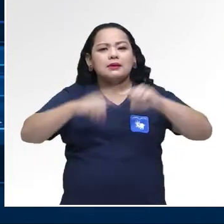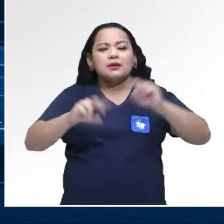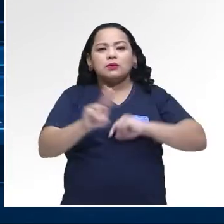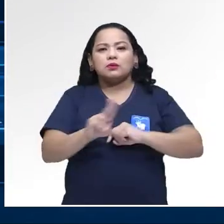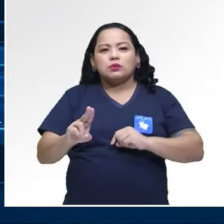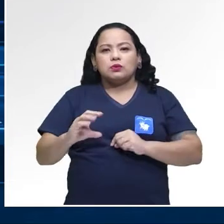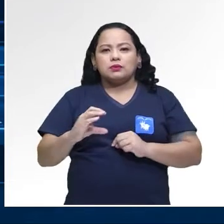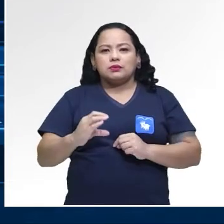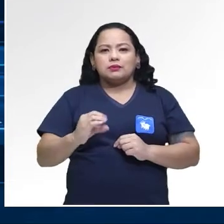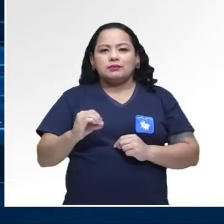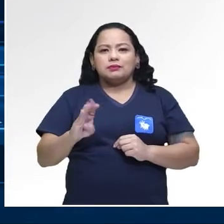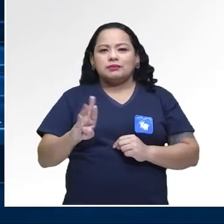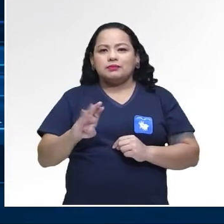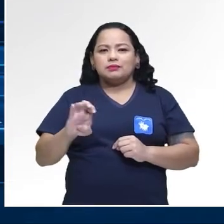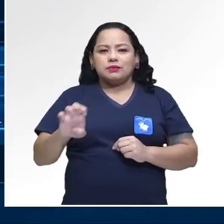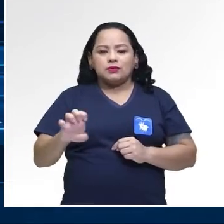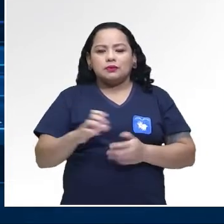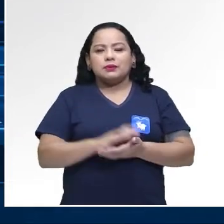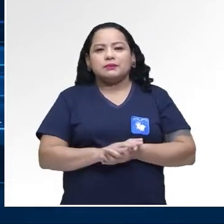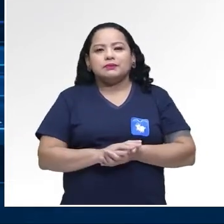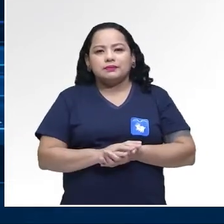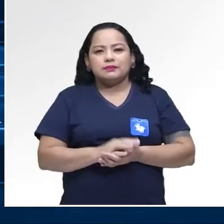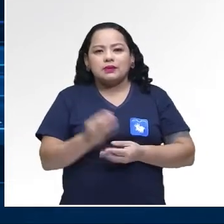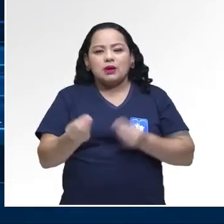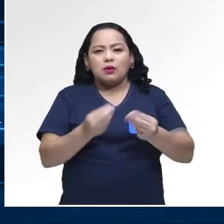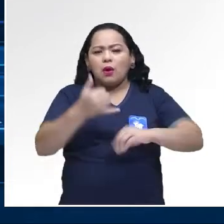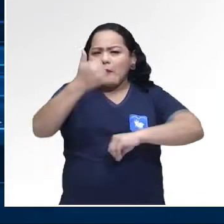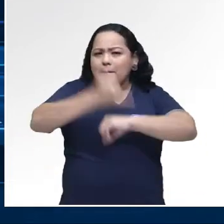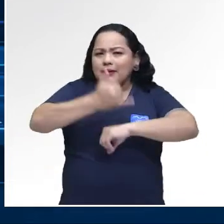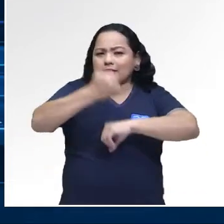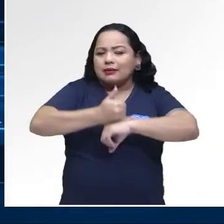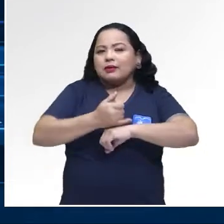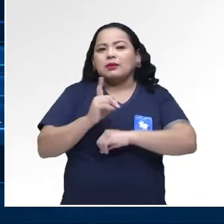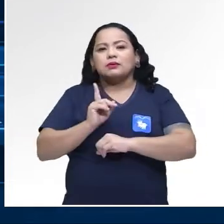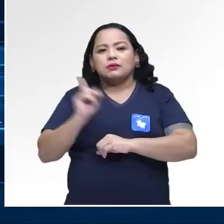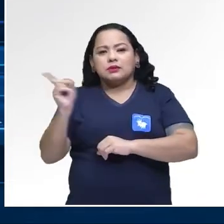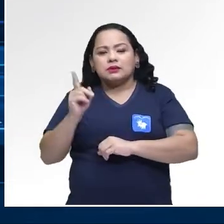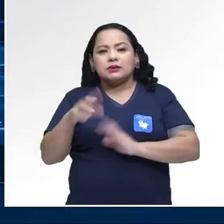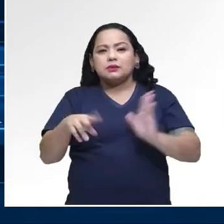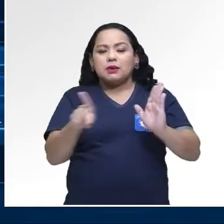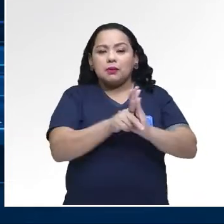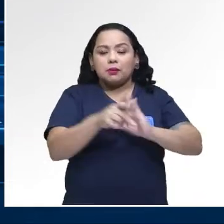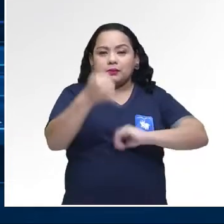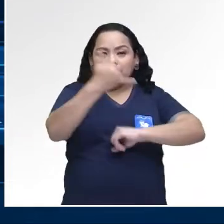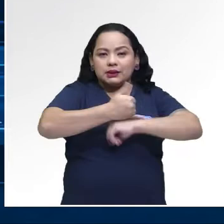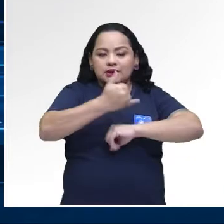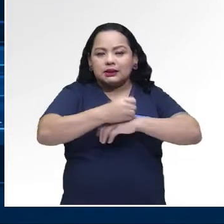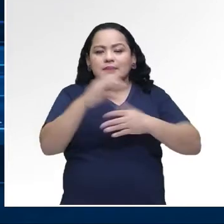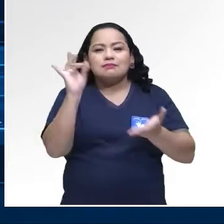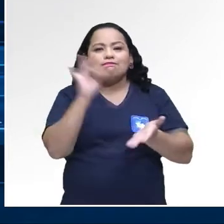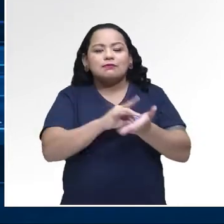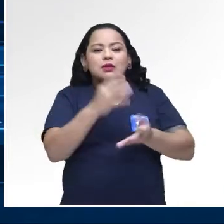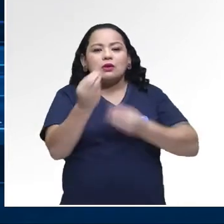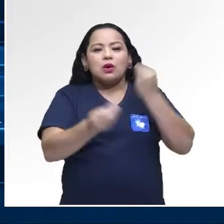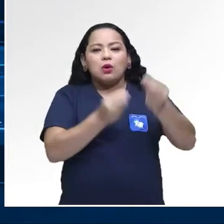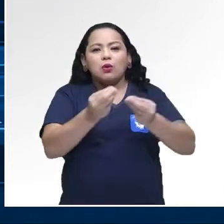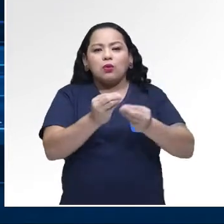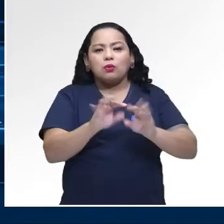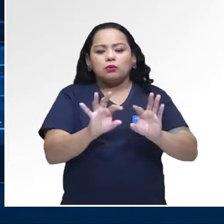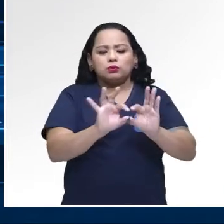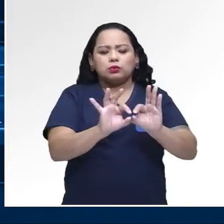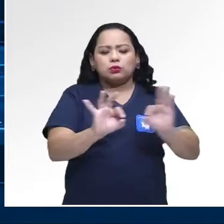nossa aula de química que cobre é um metal, e aí uma das propriedades do metal é justamente